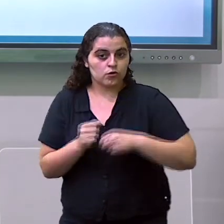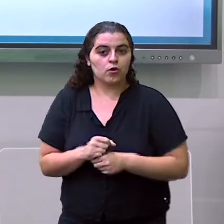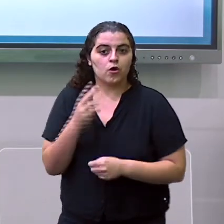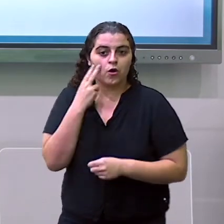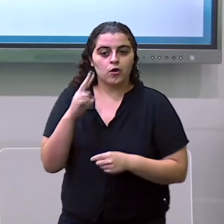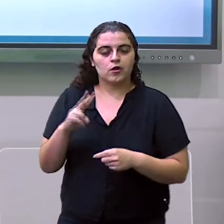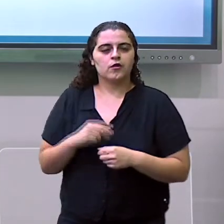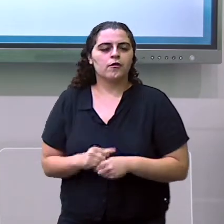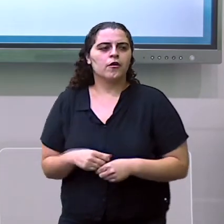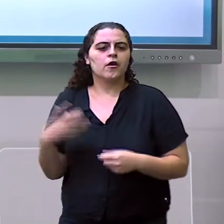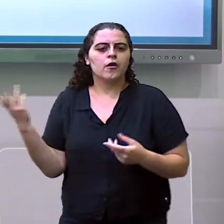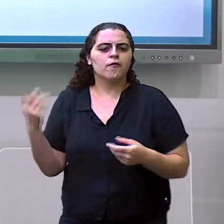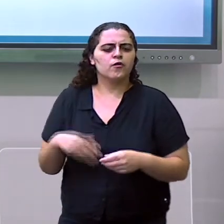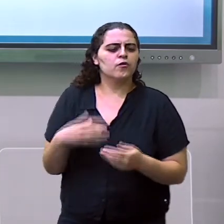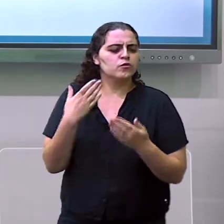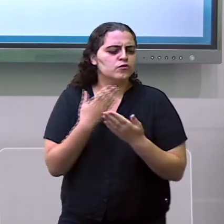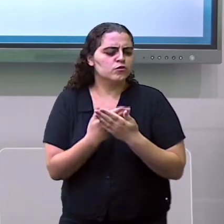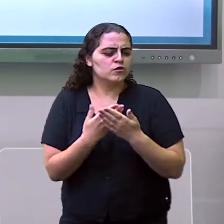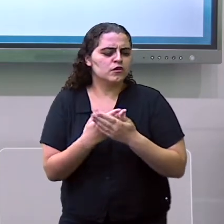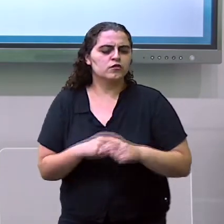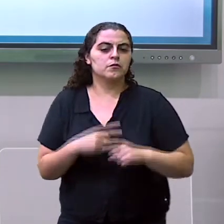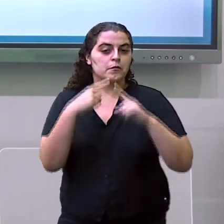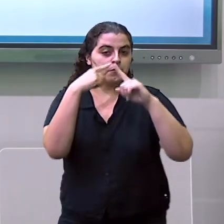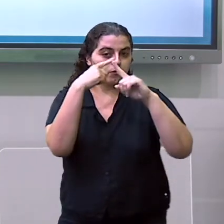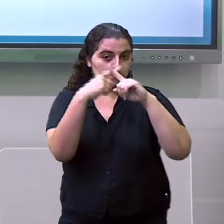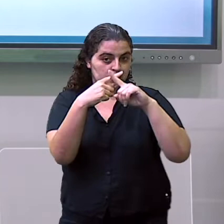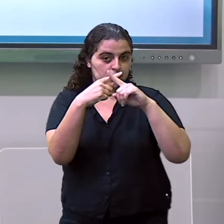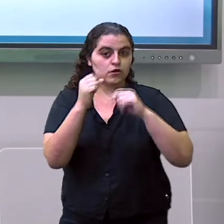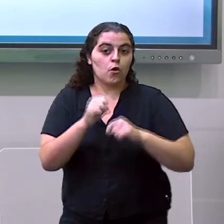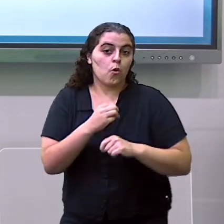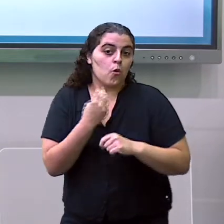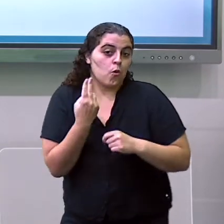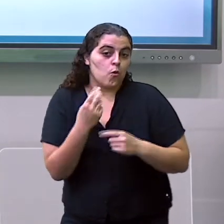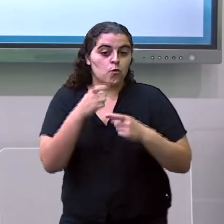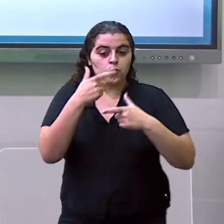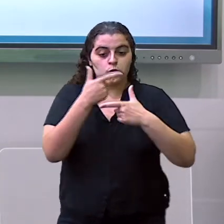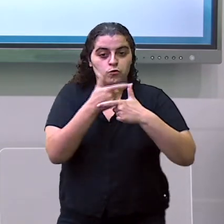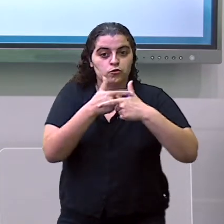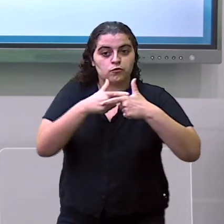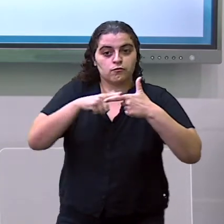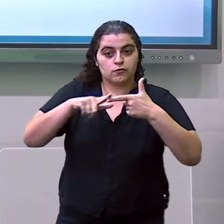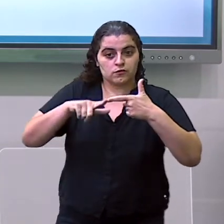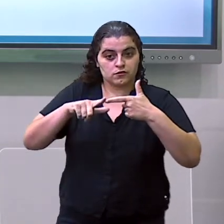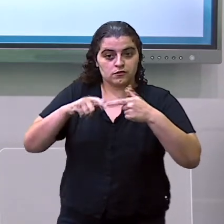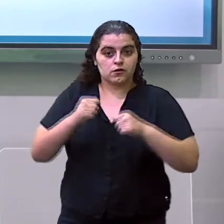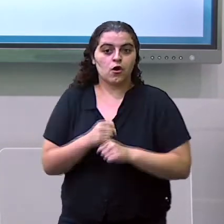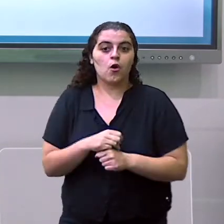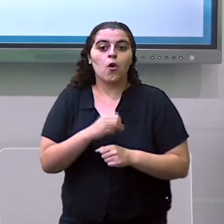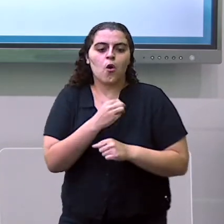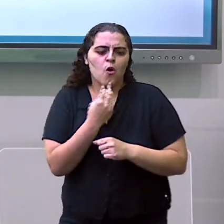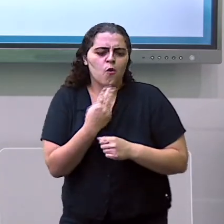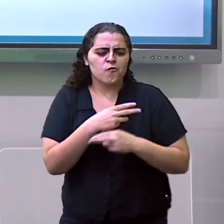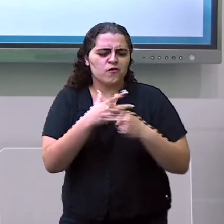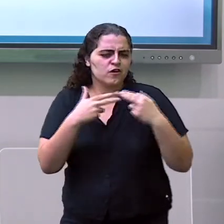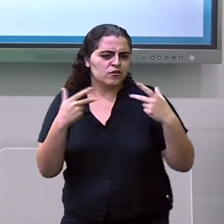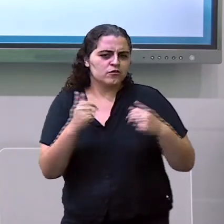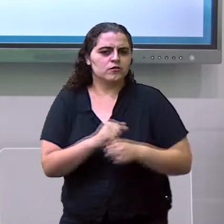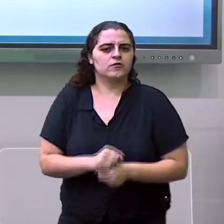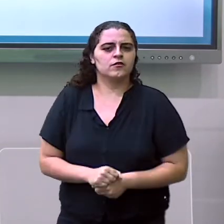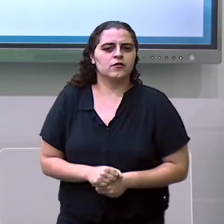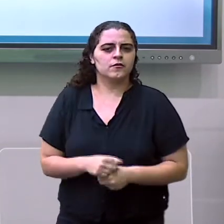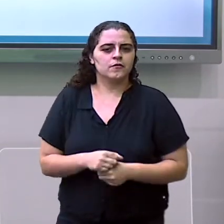eu vou trabalhar uma multiplicação, posso trabalhar uma divisão, posso trabalhar com números decimais, ou seja, nós